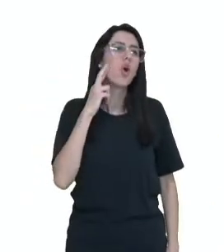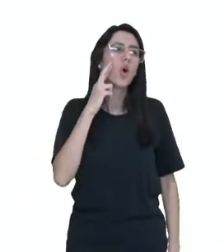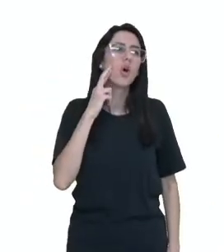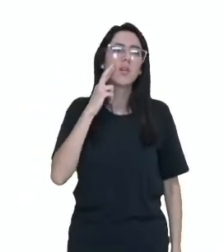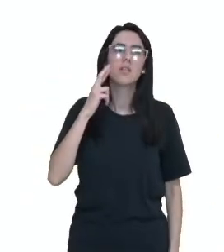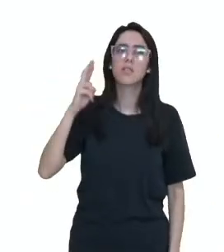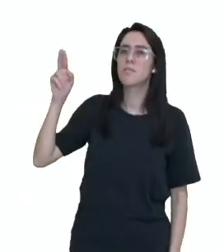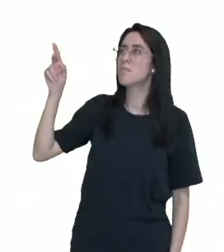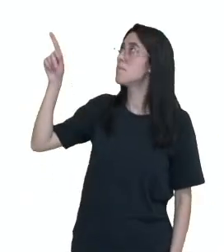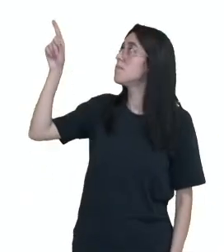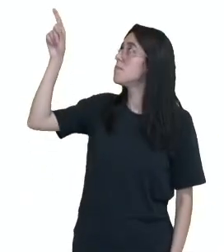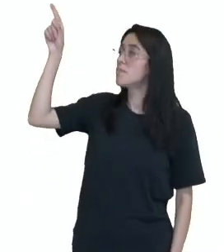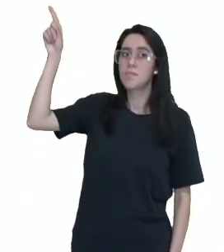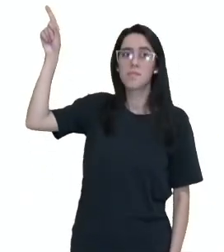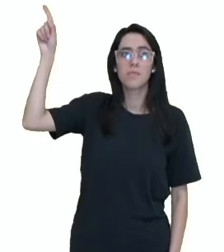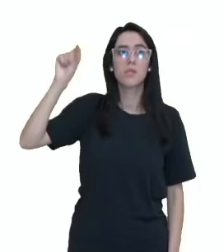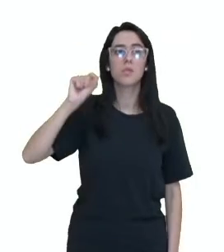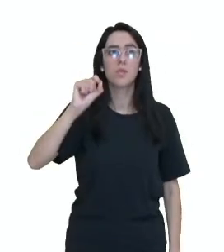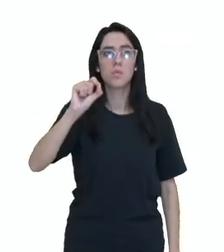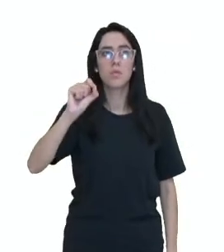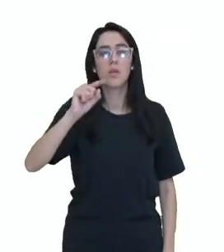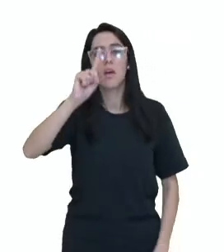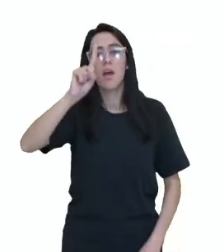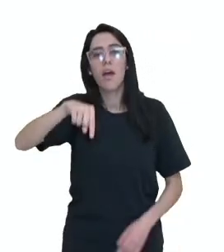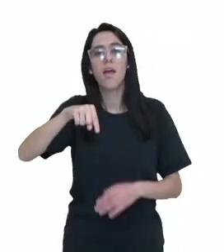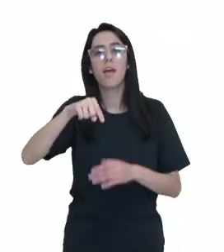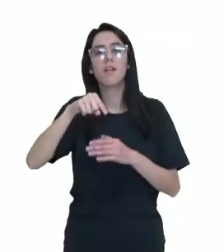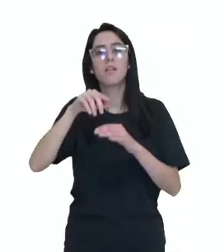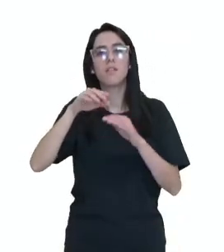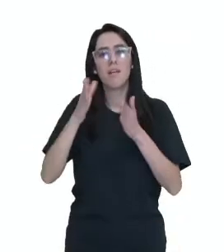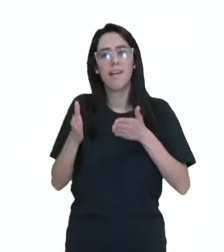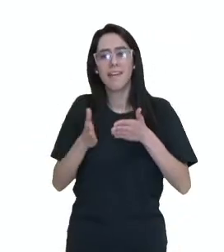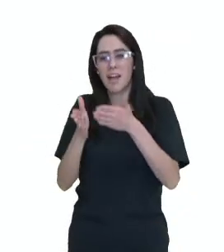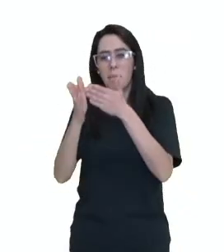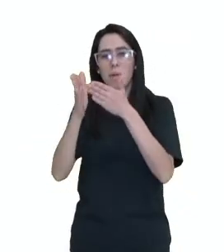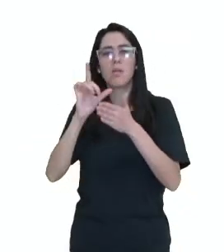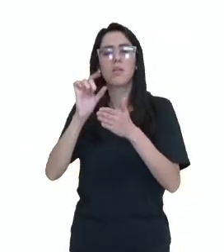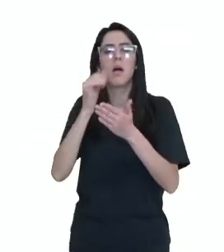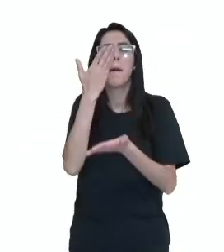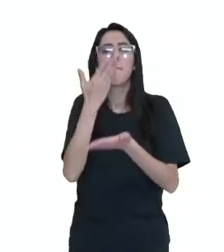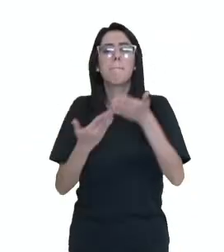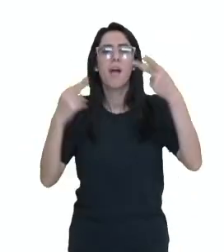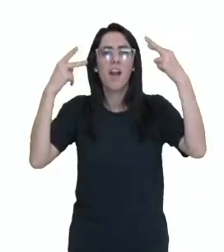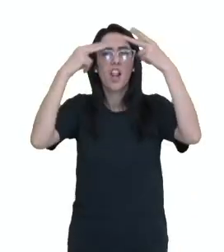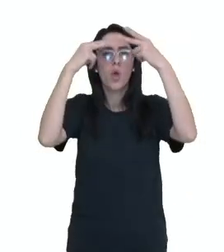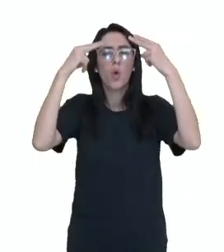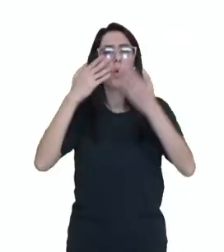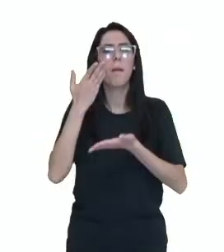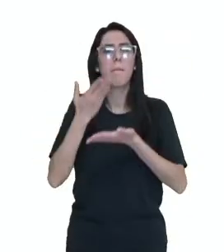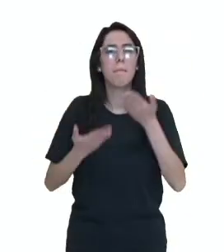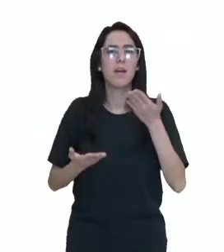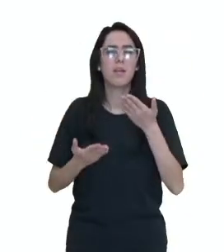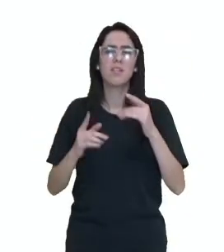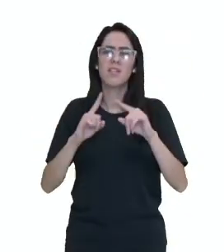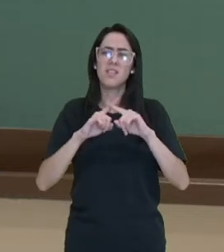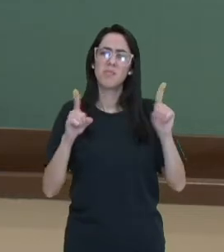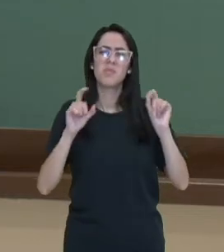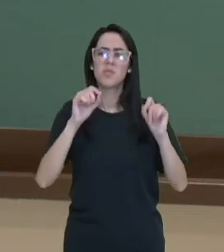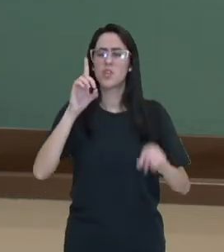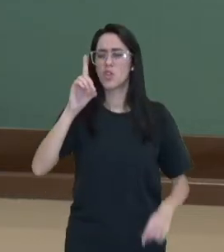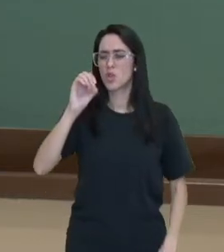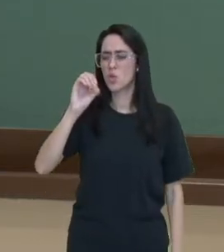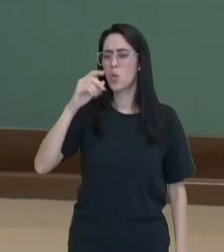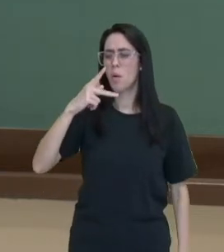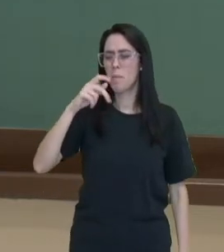e vai ocorrer uma perda nesses neurônios dopaminérgicos, dessa via de dopamina. Mas o que é a